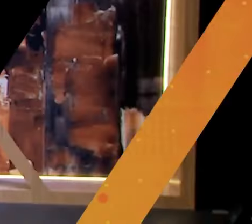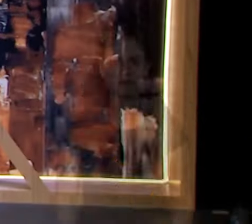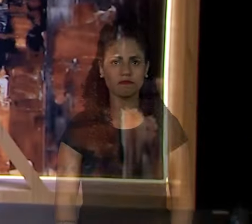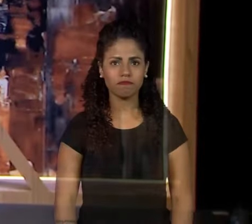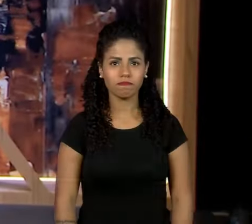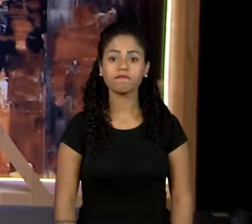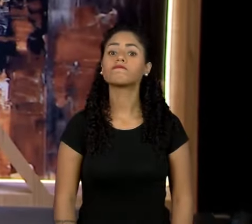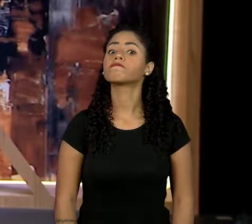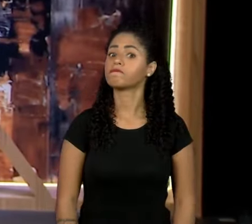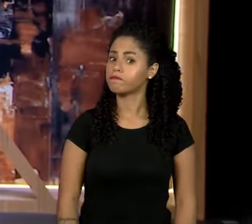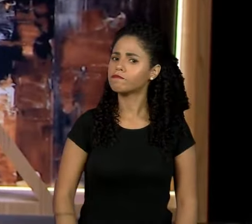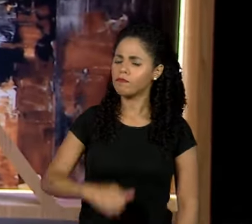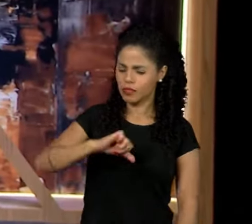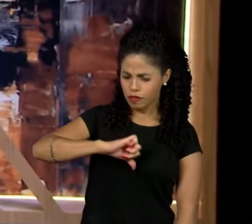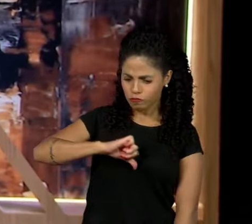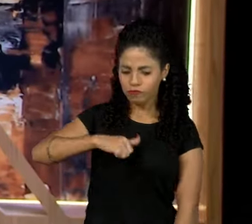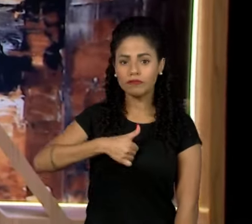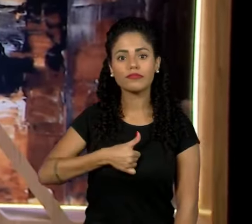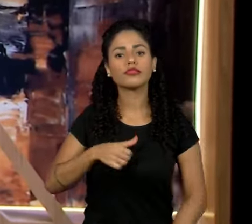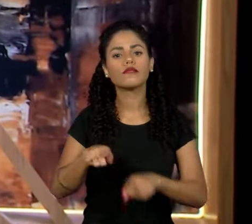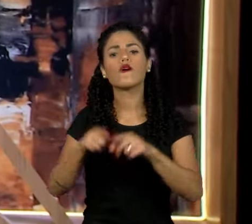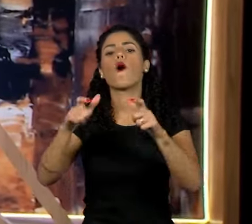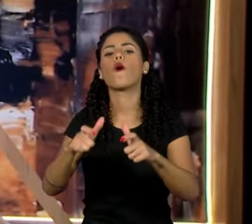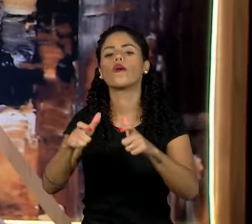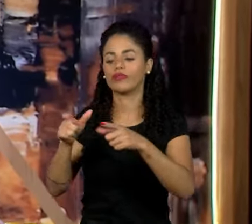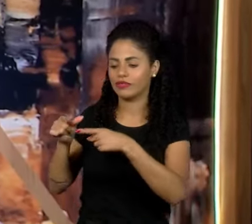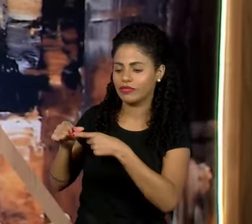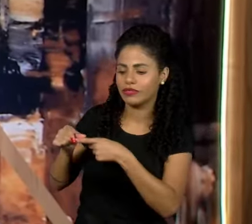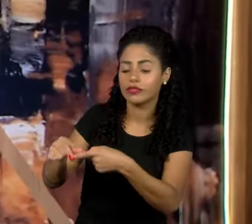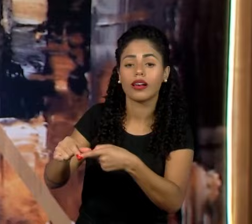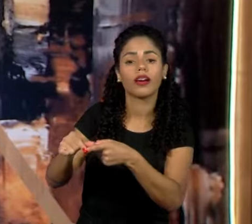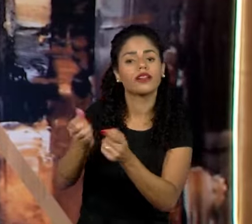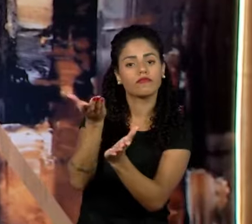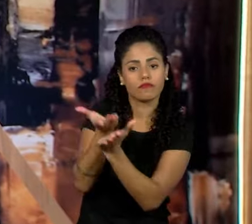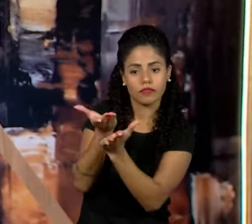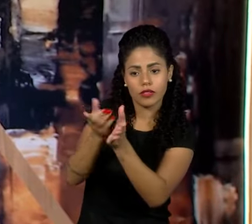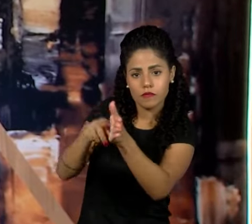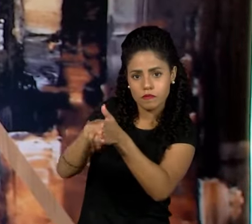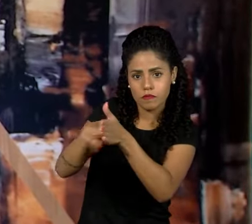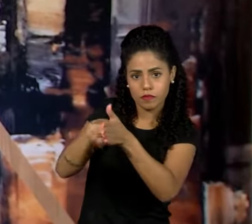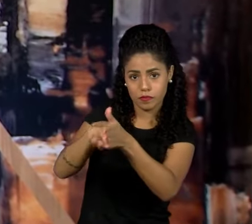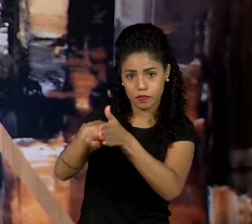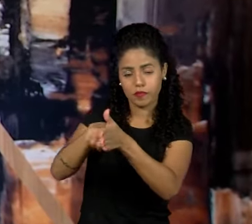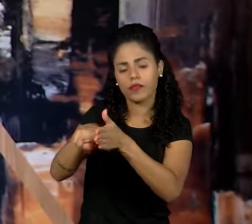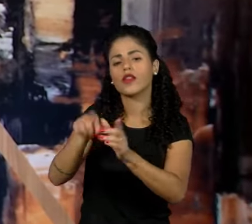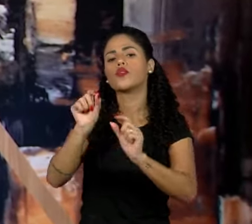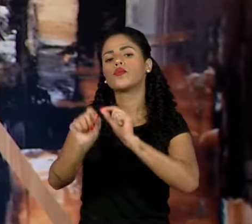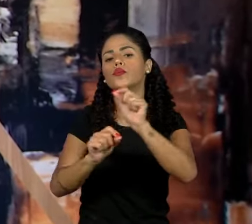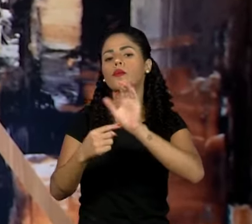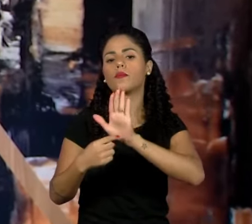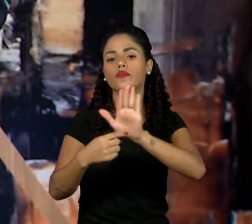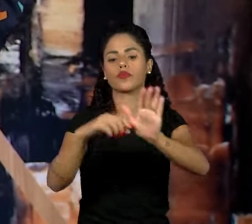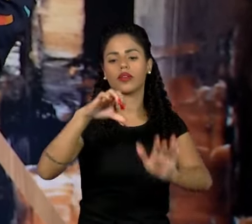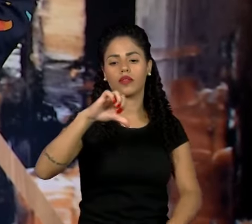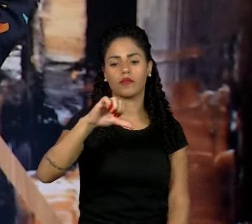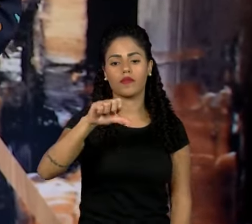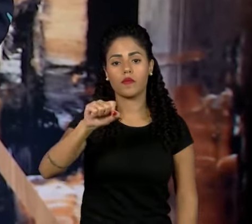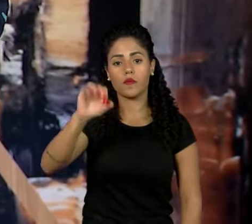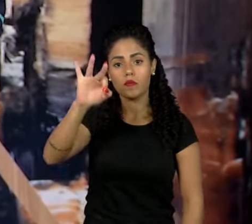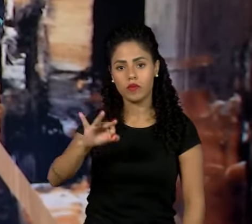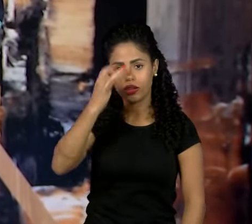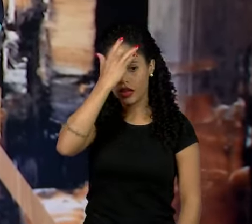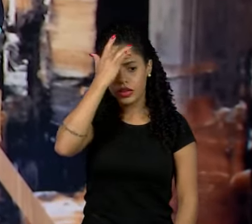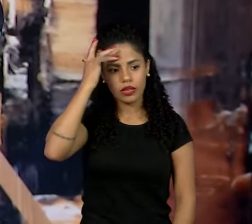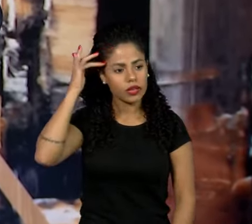E a autoestima também cresceu nas favelas. Um estudo feito pelo Nós Pesquisas mostrou que 98% dos moradores